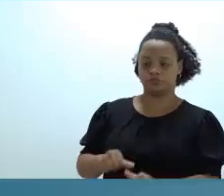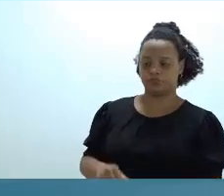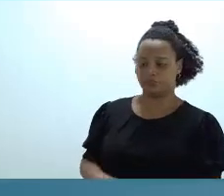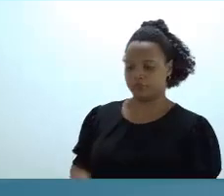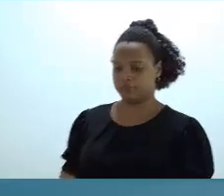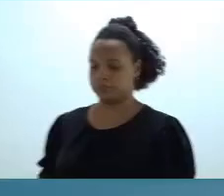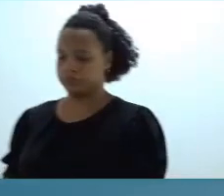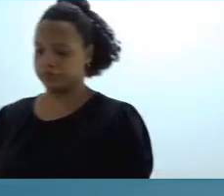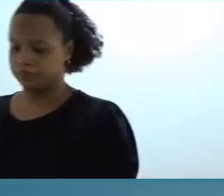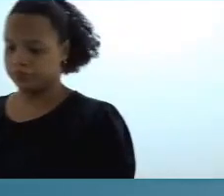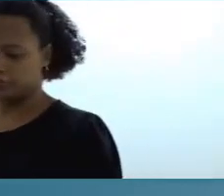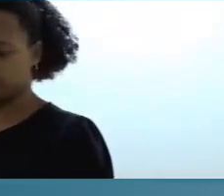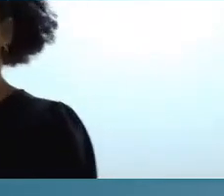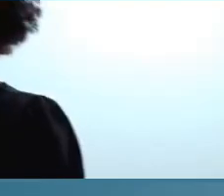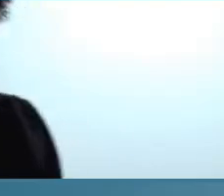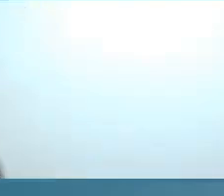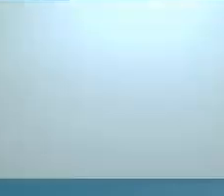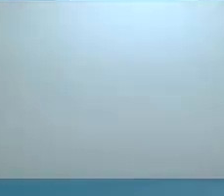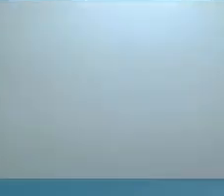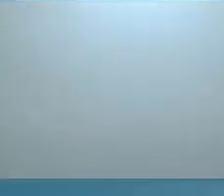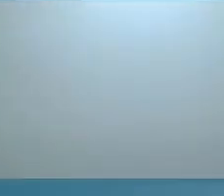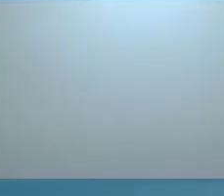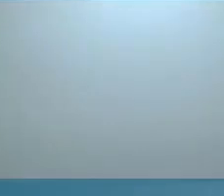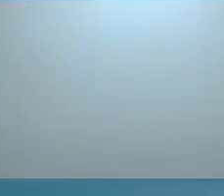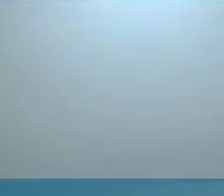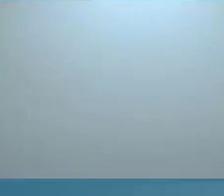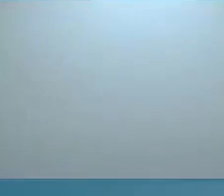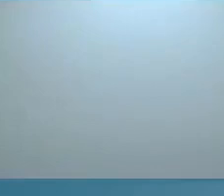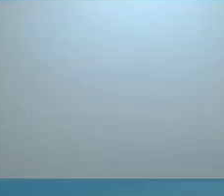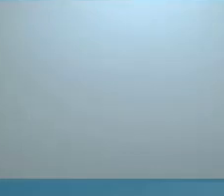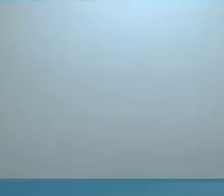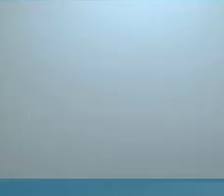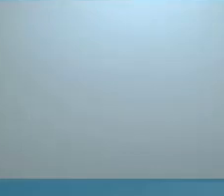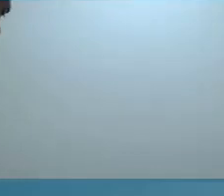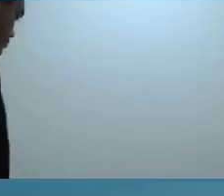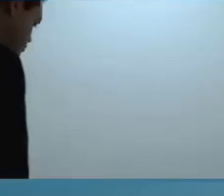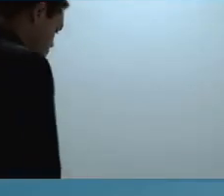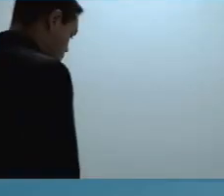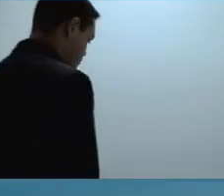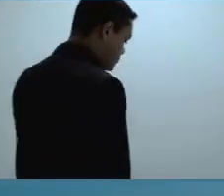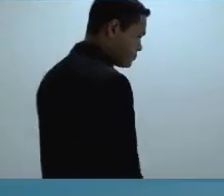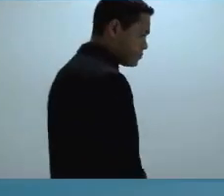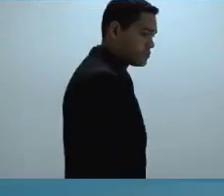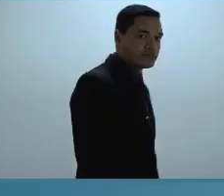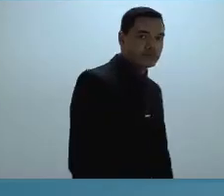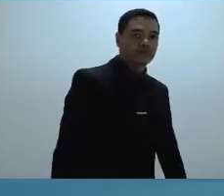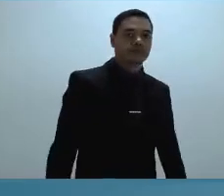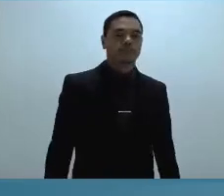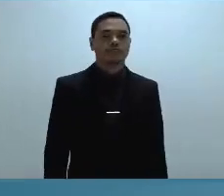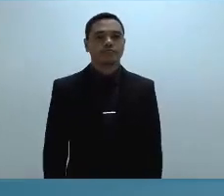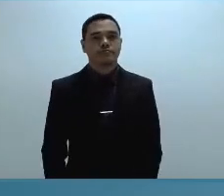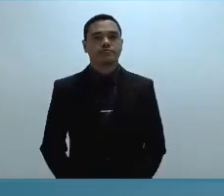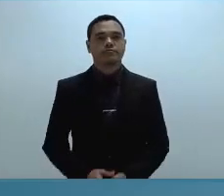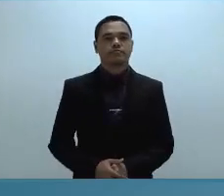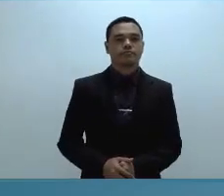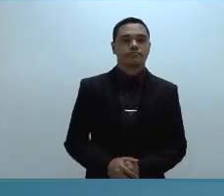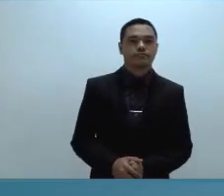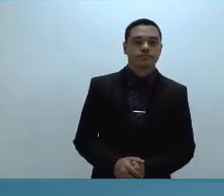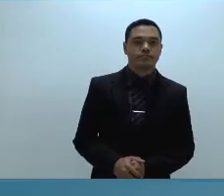Pois, o que busca o segurador é, em essência, se ressarcir dos danos